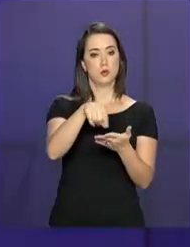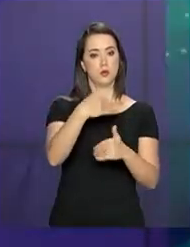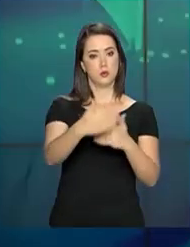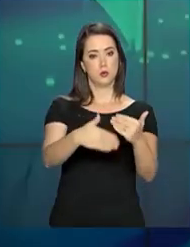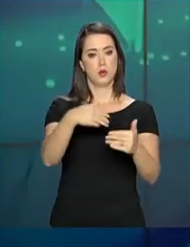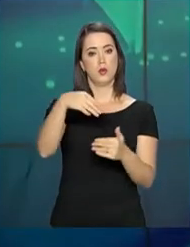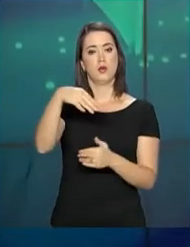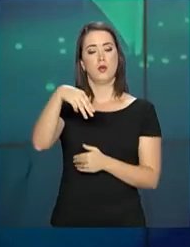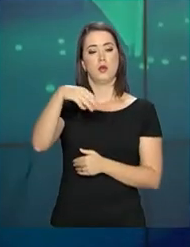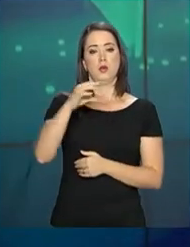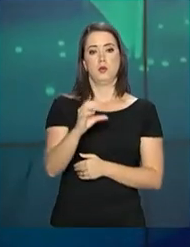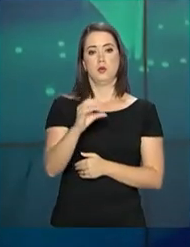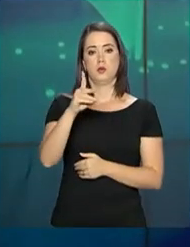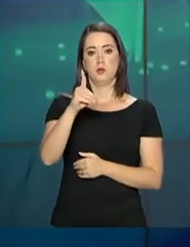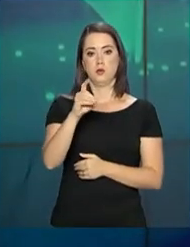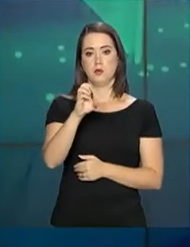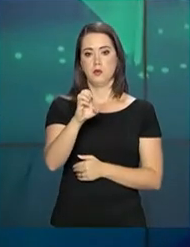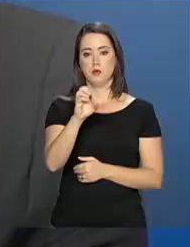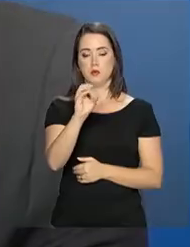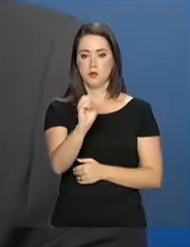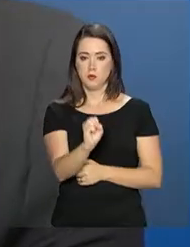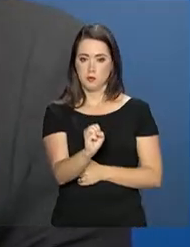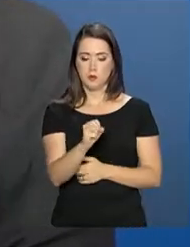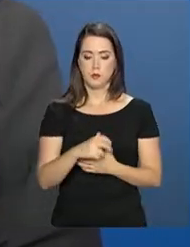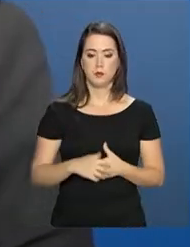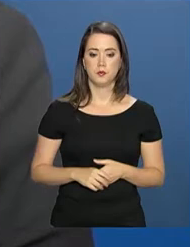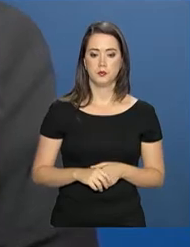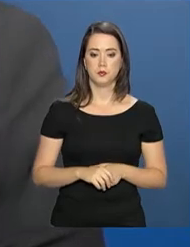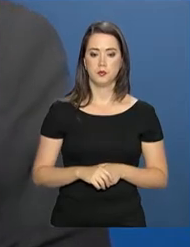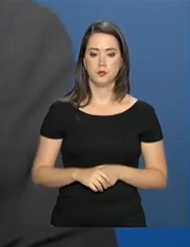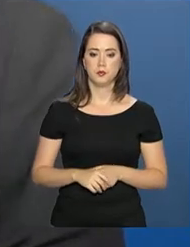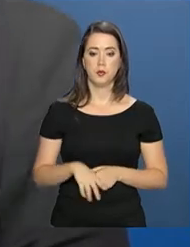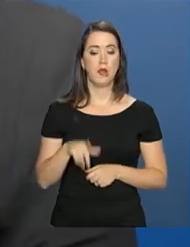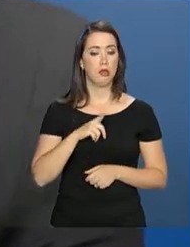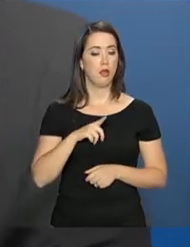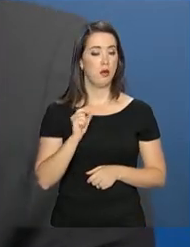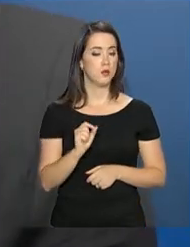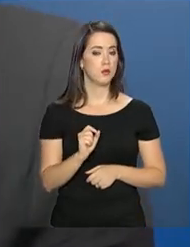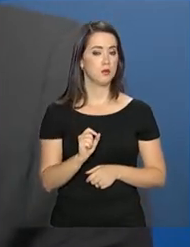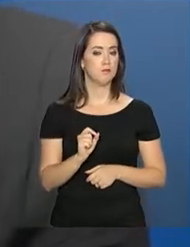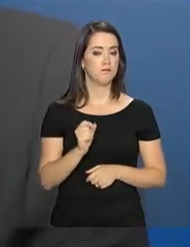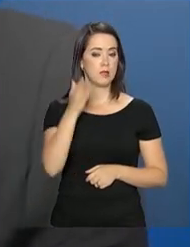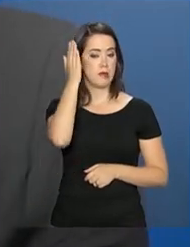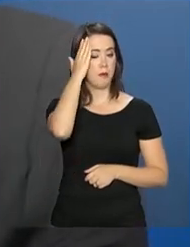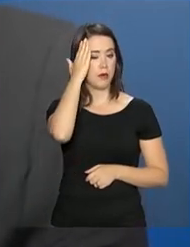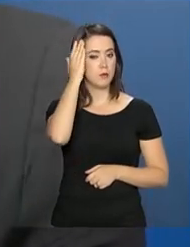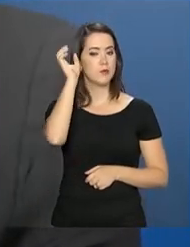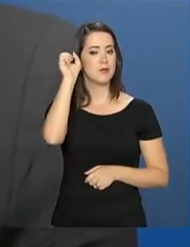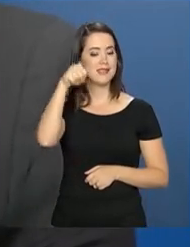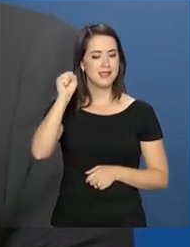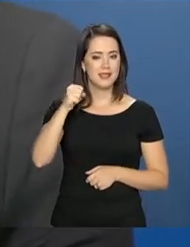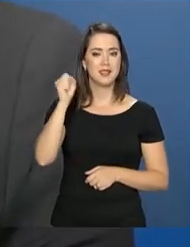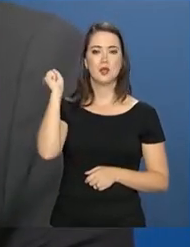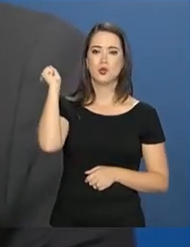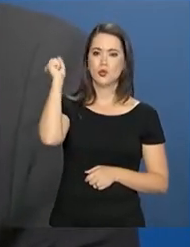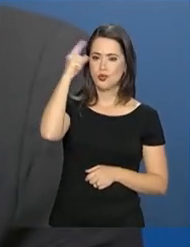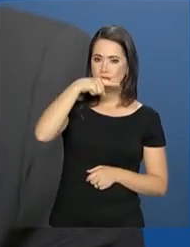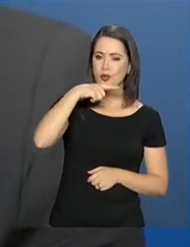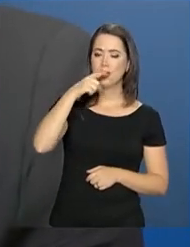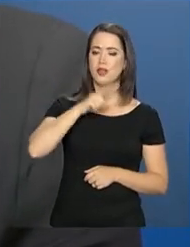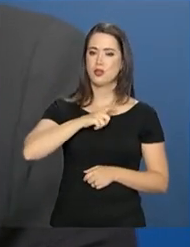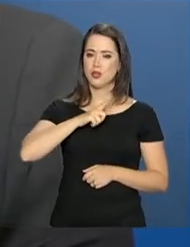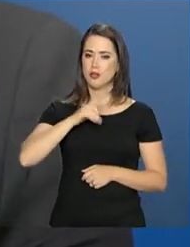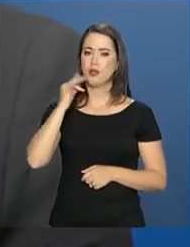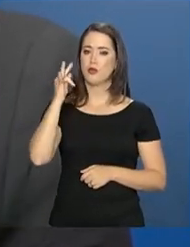desenvolvimento econômico e social nós temos consciência da dificuldade dos desafios que vamos viver